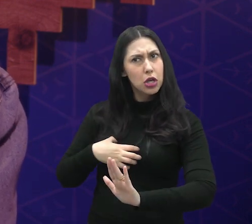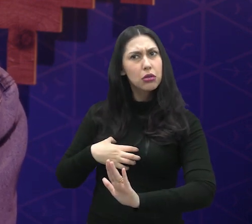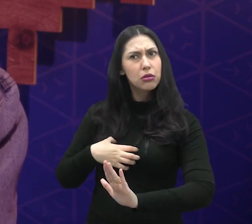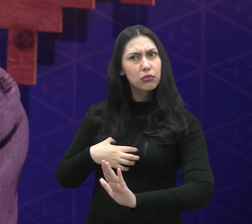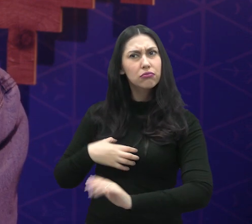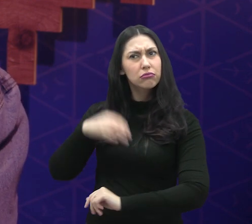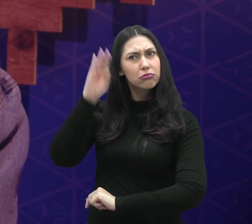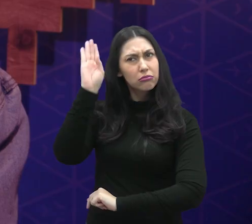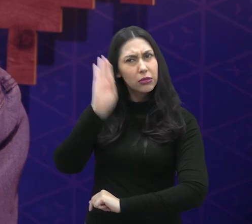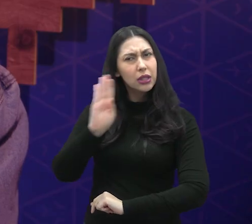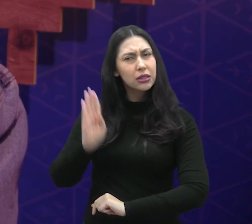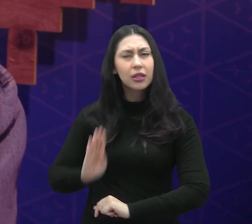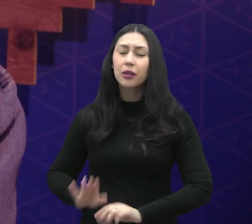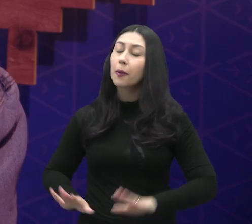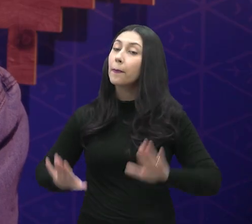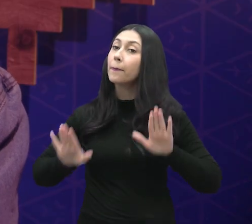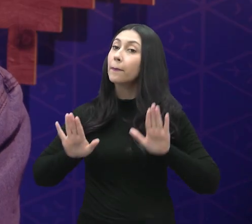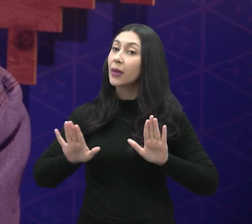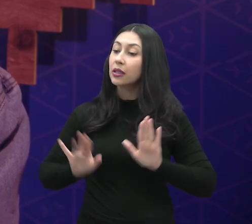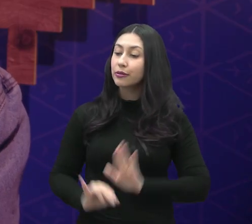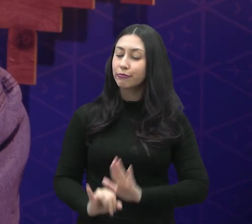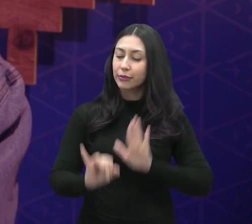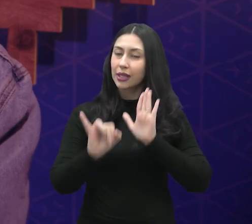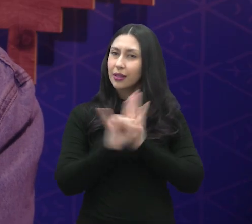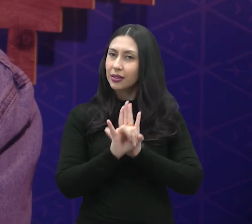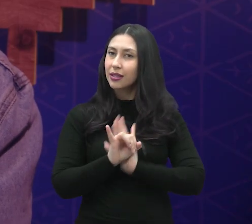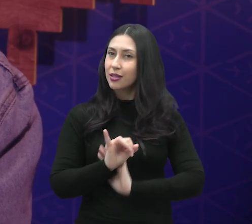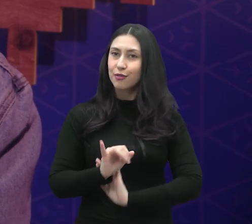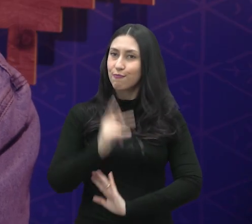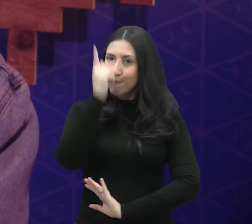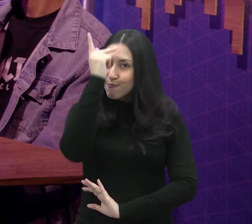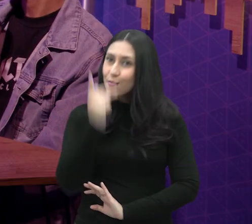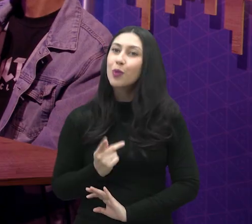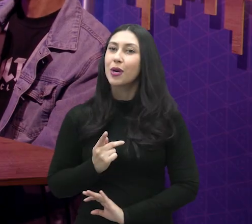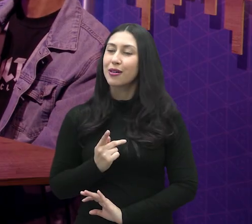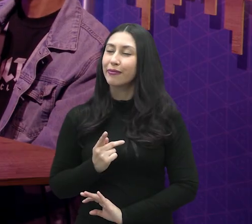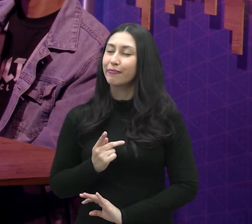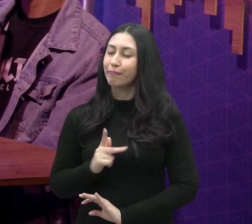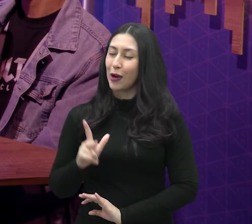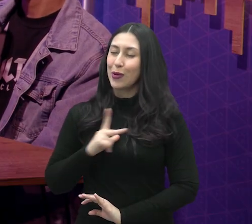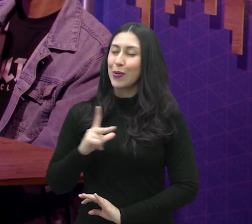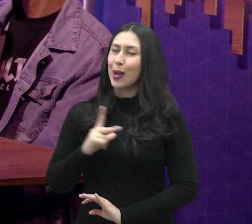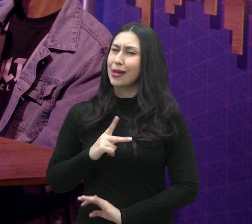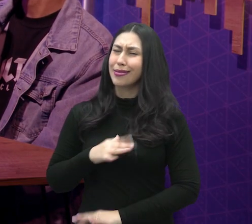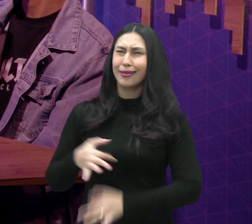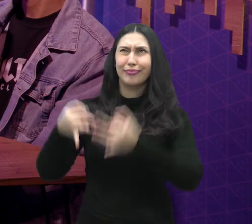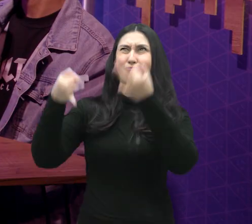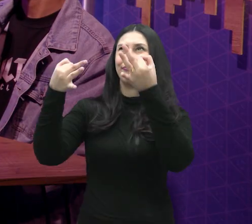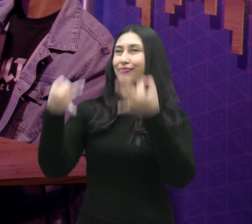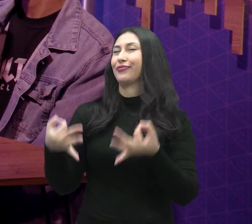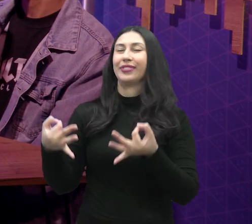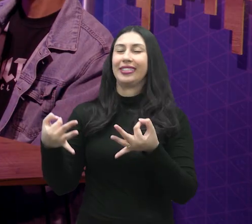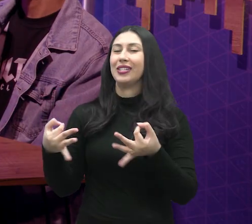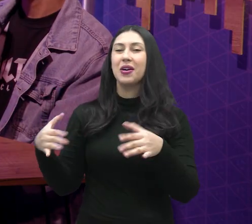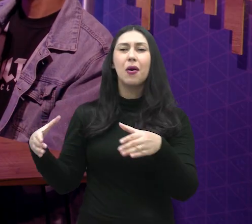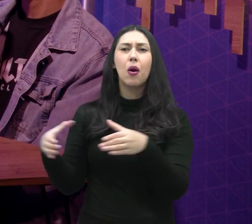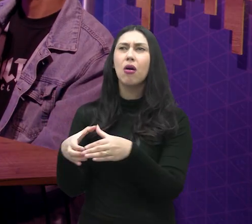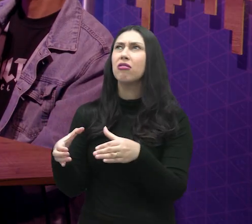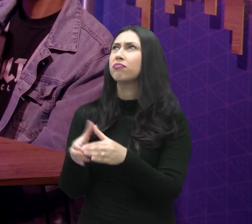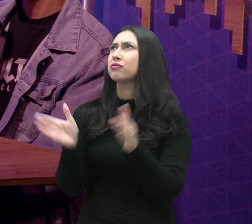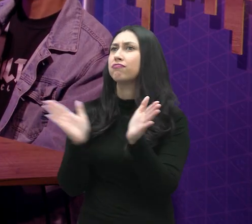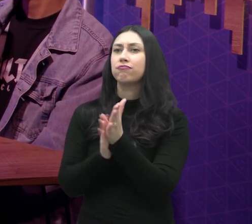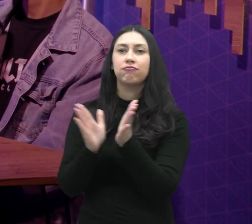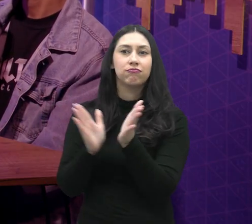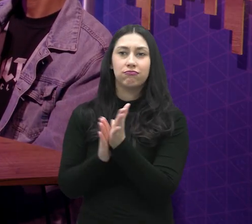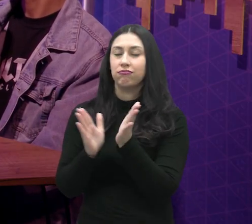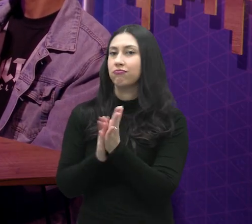de telenovela brasileira, mas com uma identidade bem própria, assim. Acho que eles acertaram na mosca, assim. A equipe toda tá de